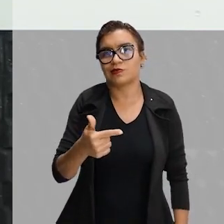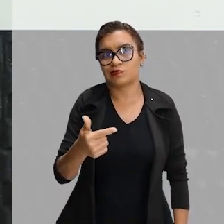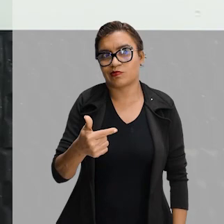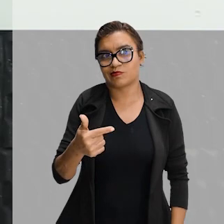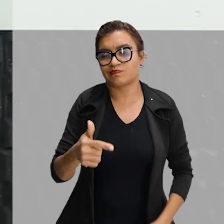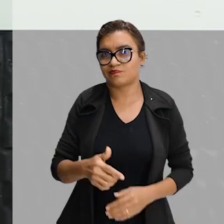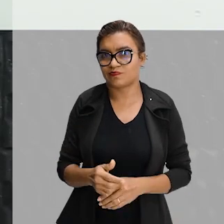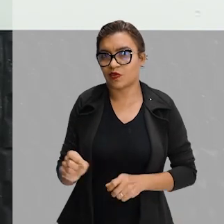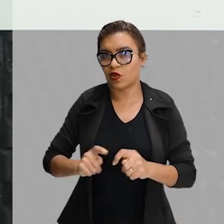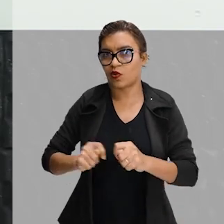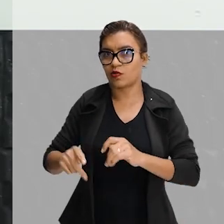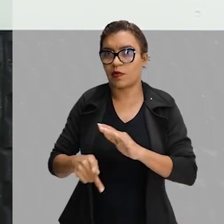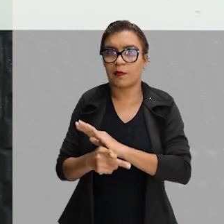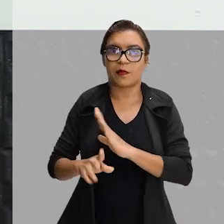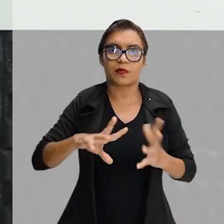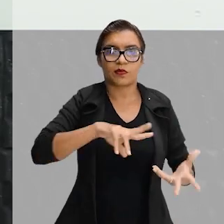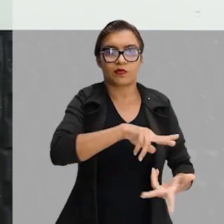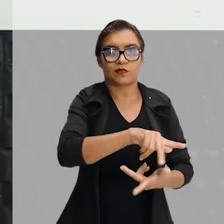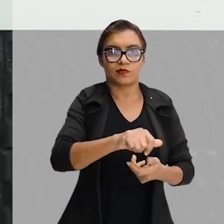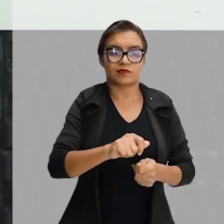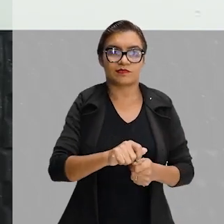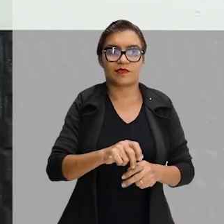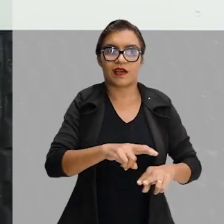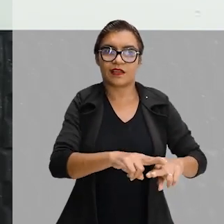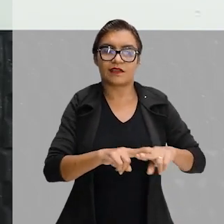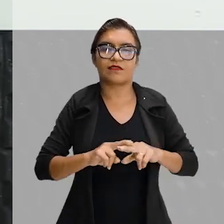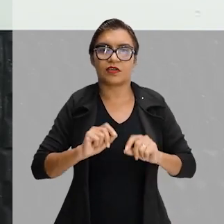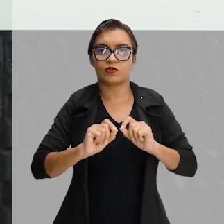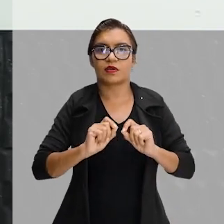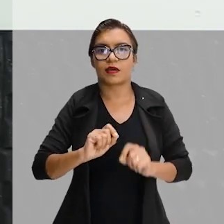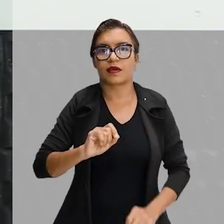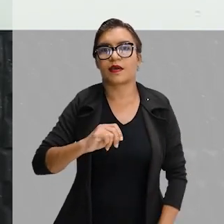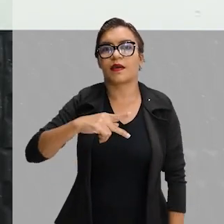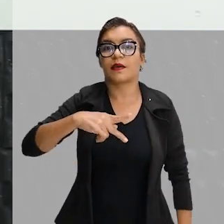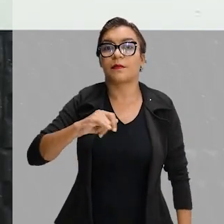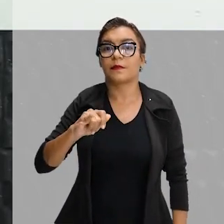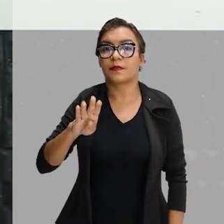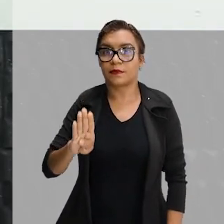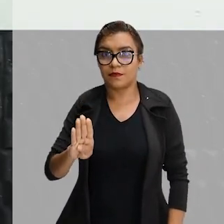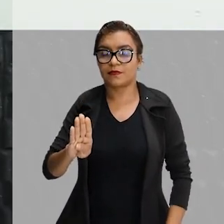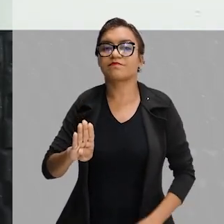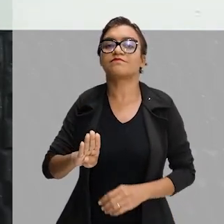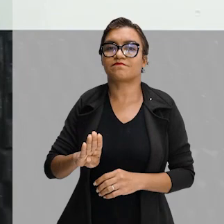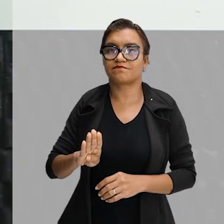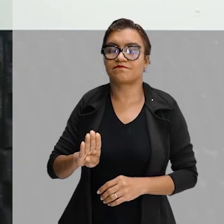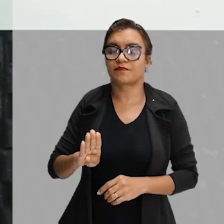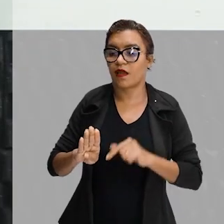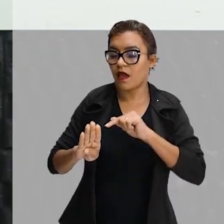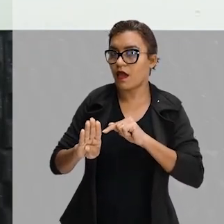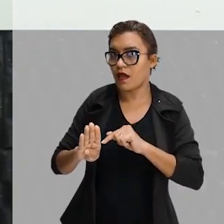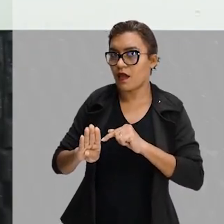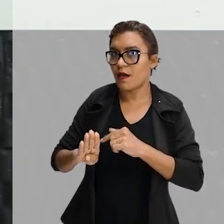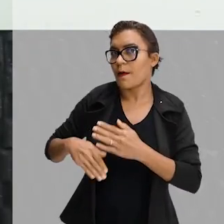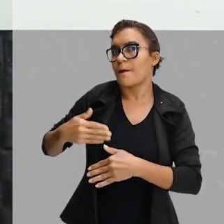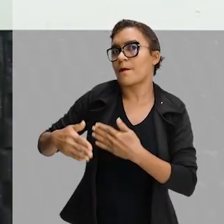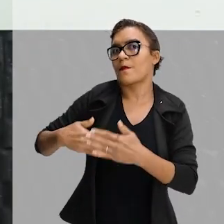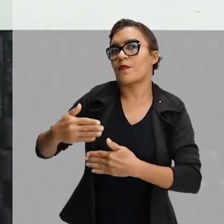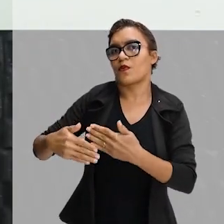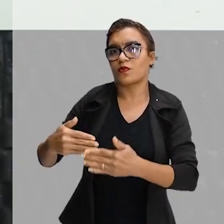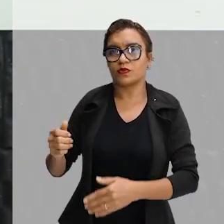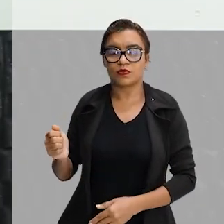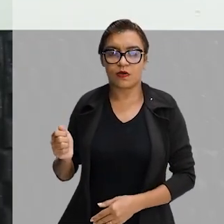isso? Através do produto interno bruto. Ok? Através da sua produção de